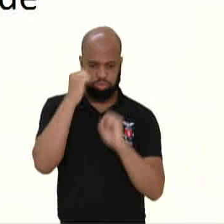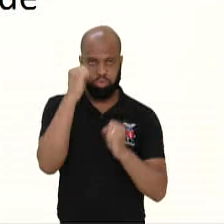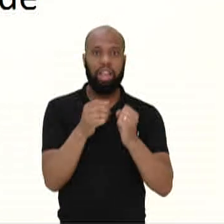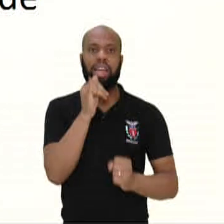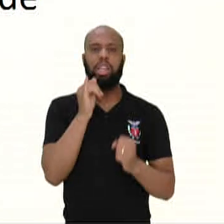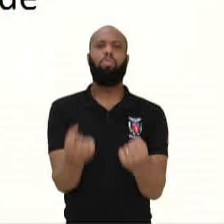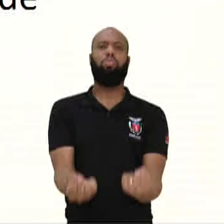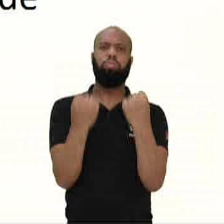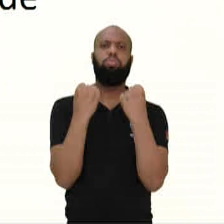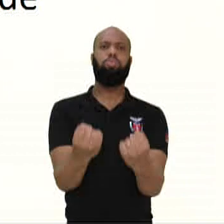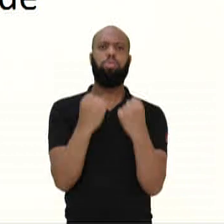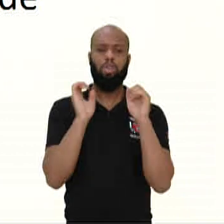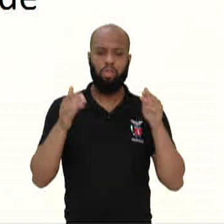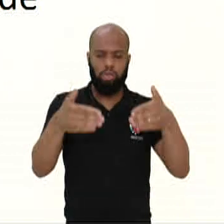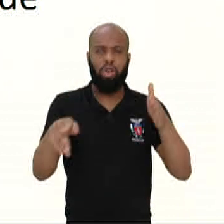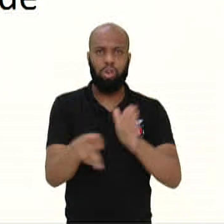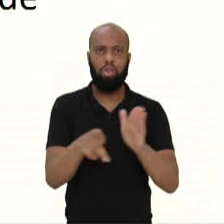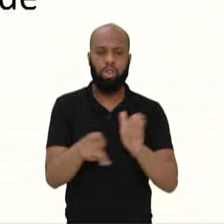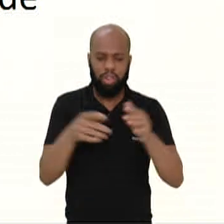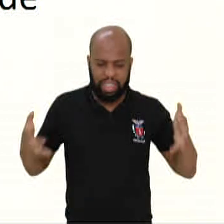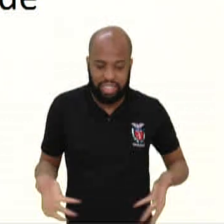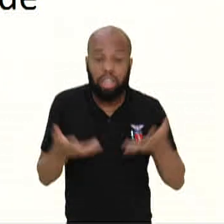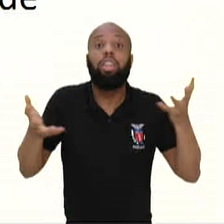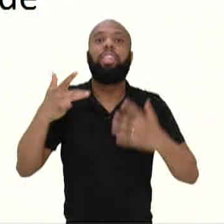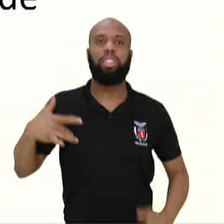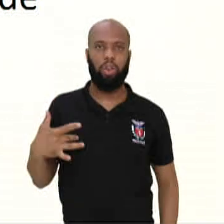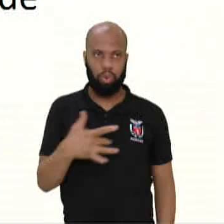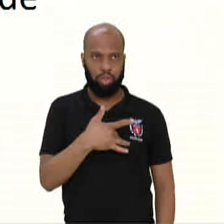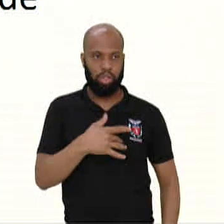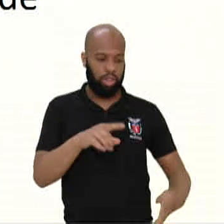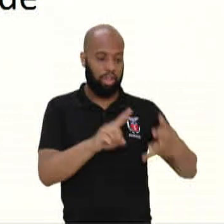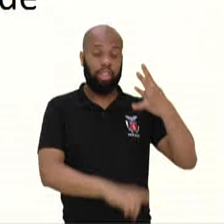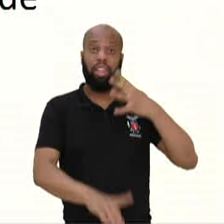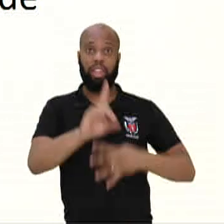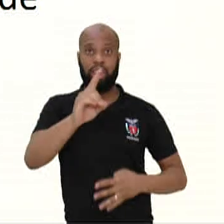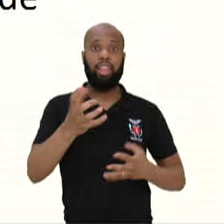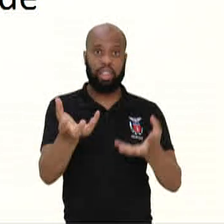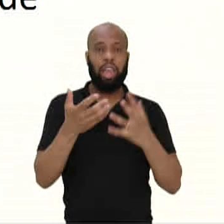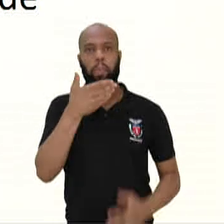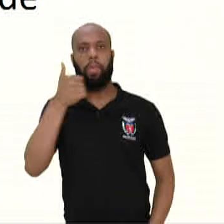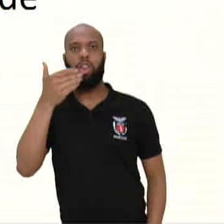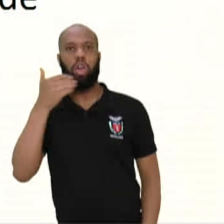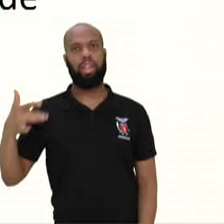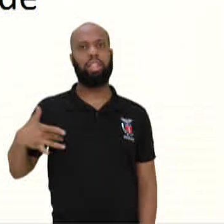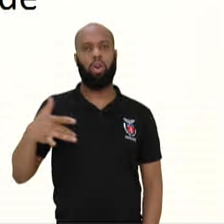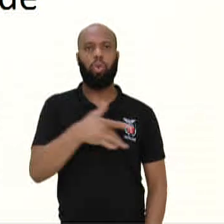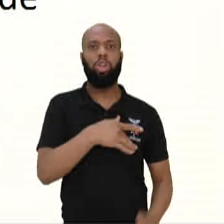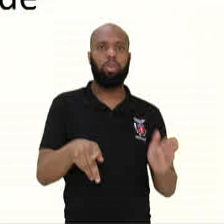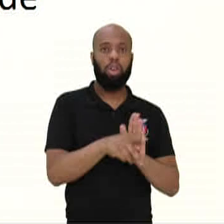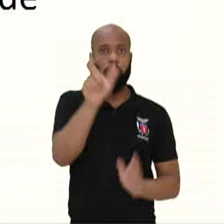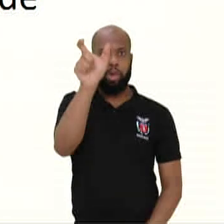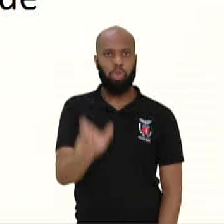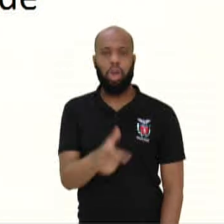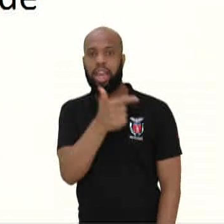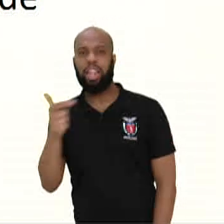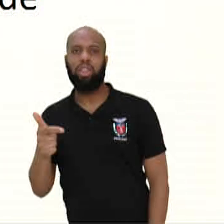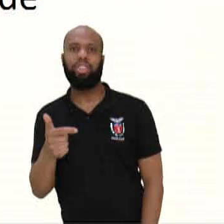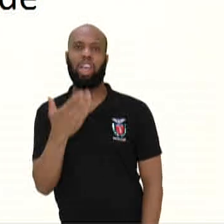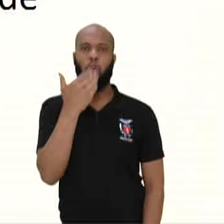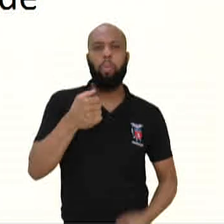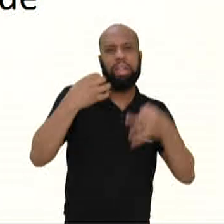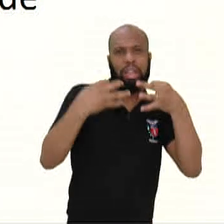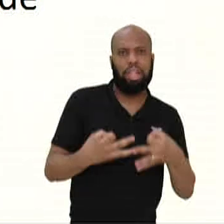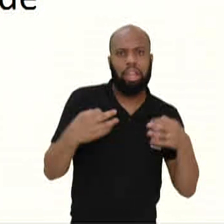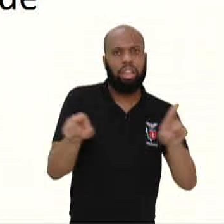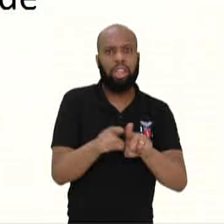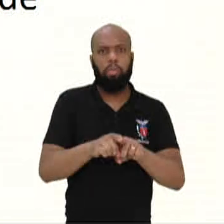a musculação como fins de promoção da saúde. E letra D, melhora a saúde do indivíduo que não tem uma dieta balanceada